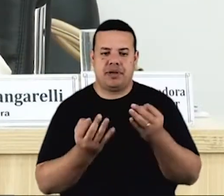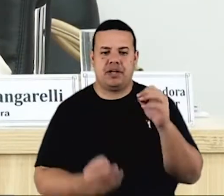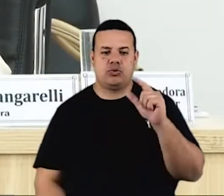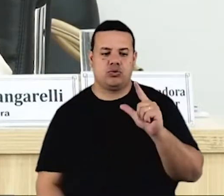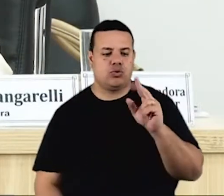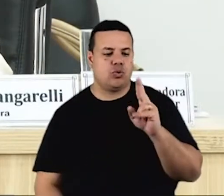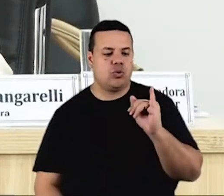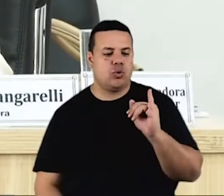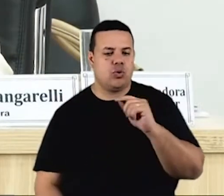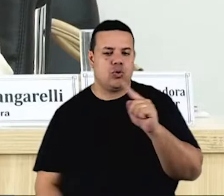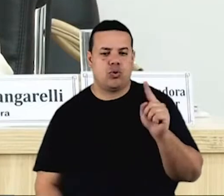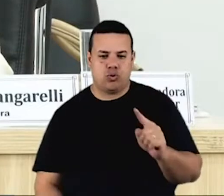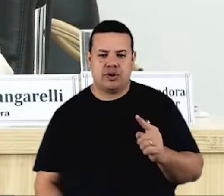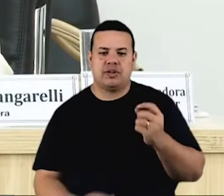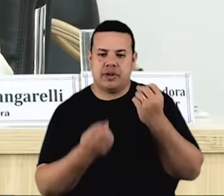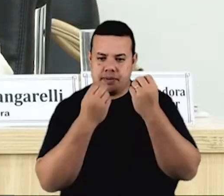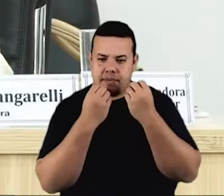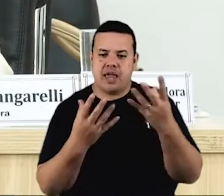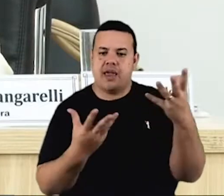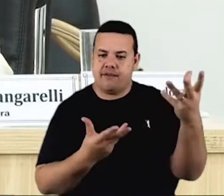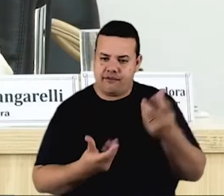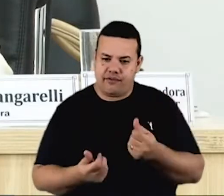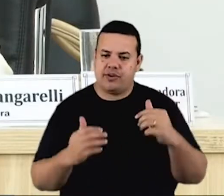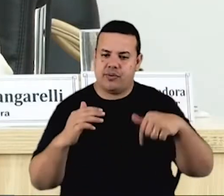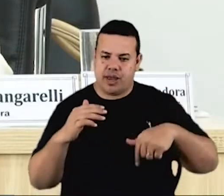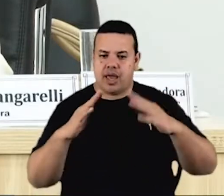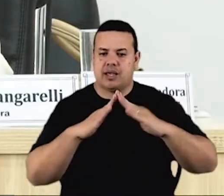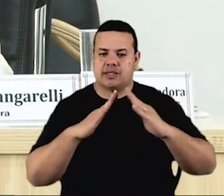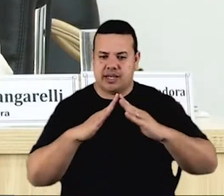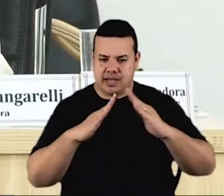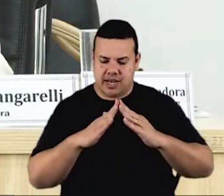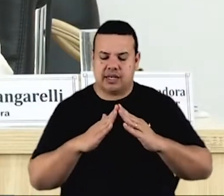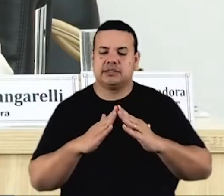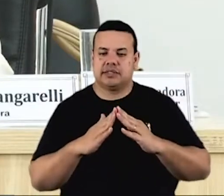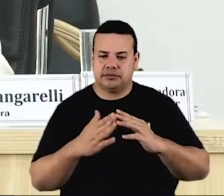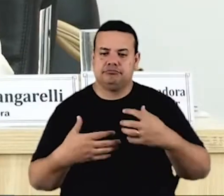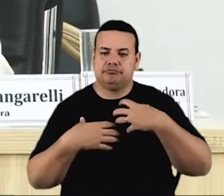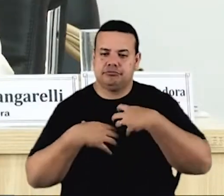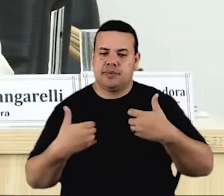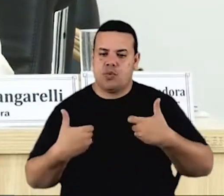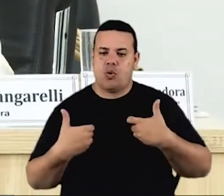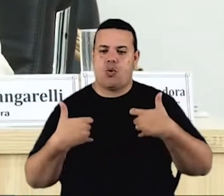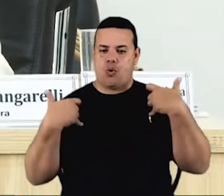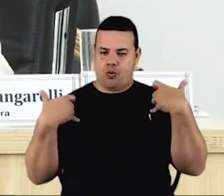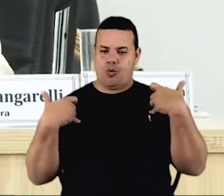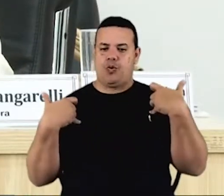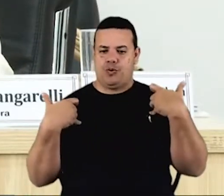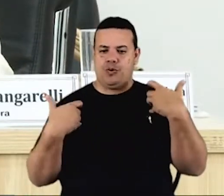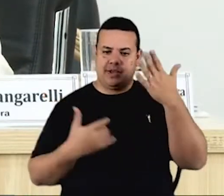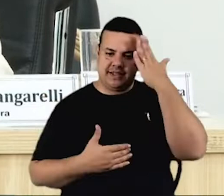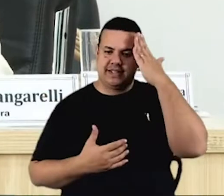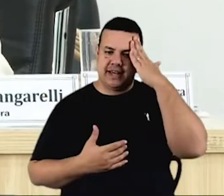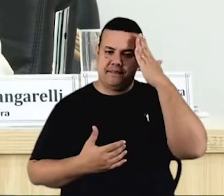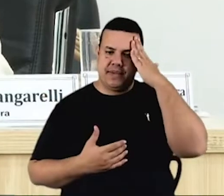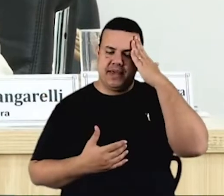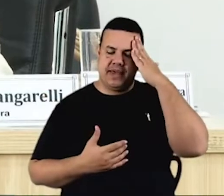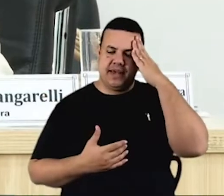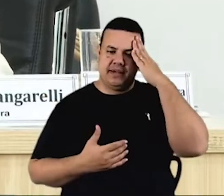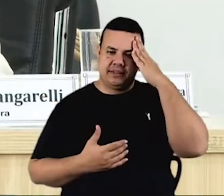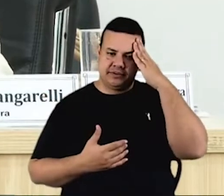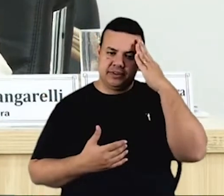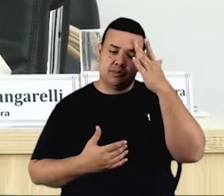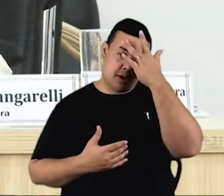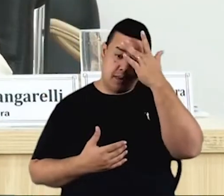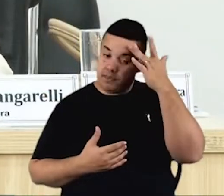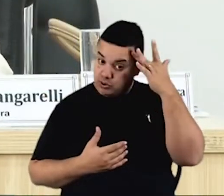esta casa. É um motivo de muito orgulho saber que um ente querido